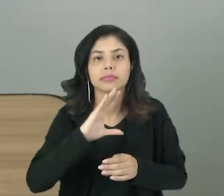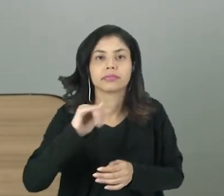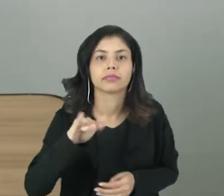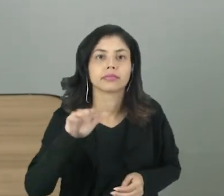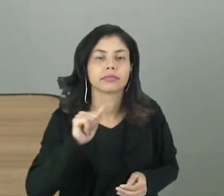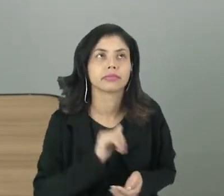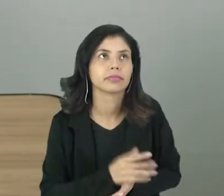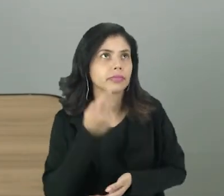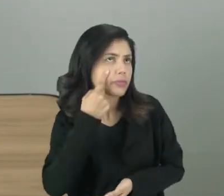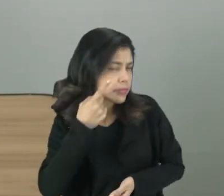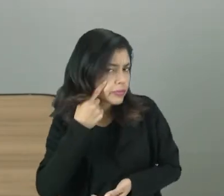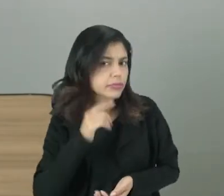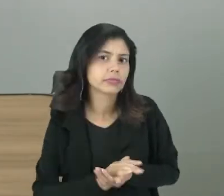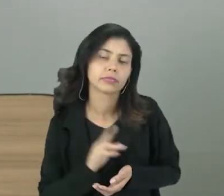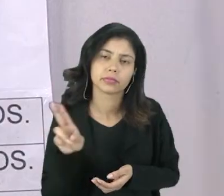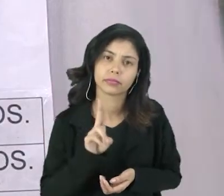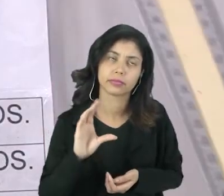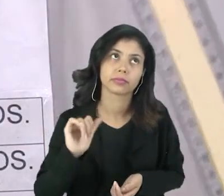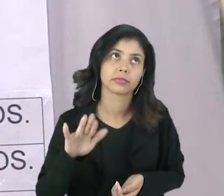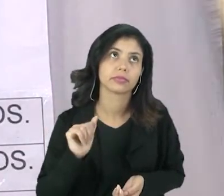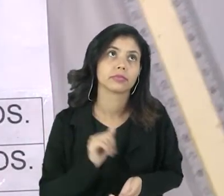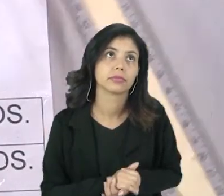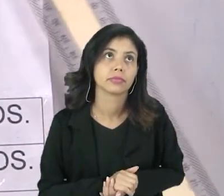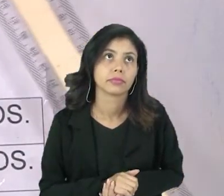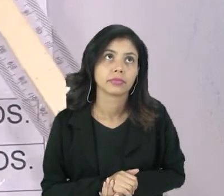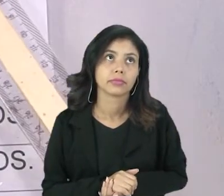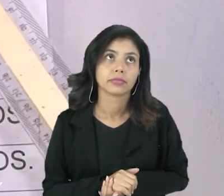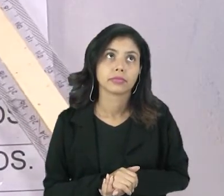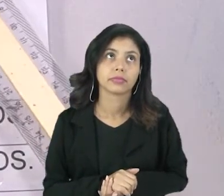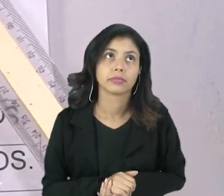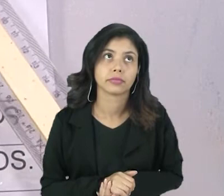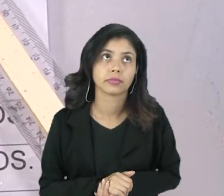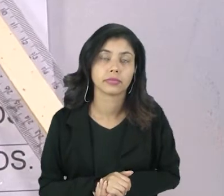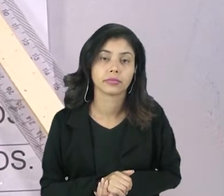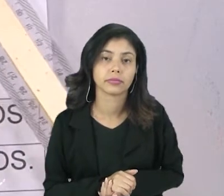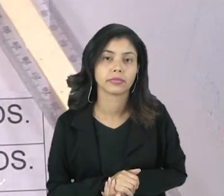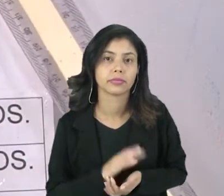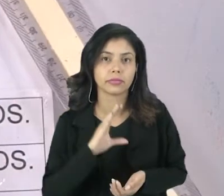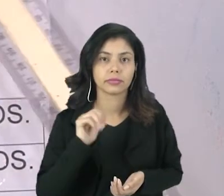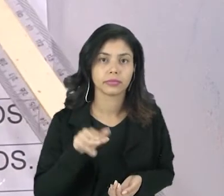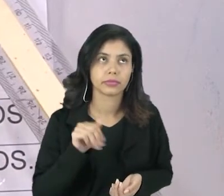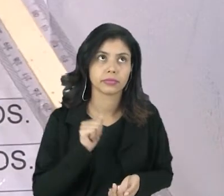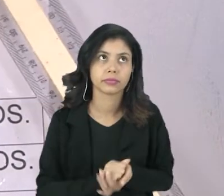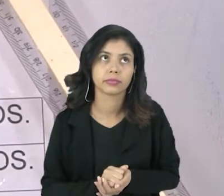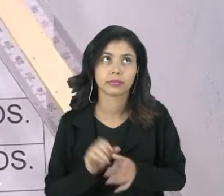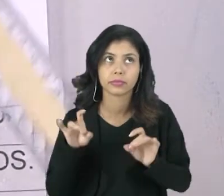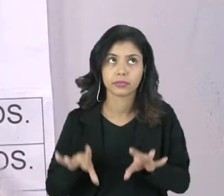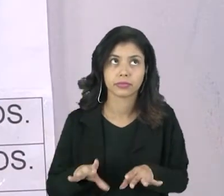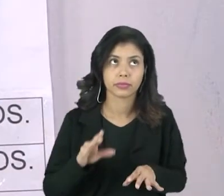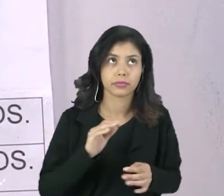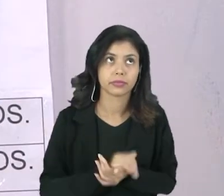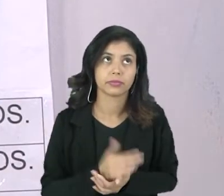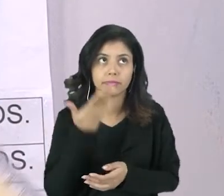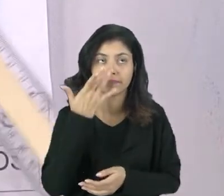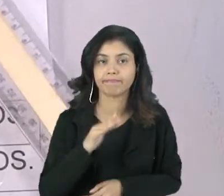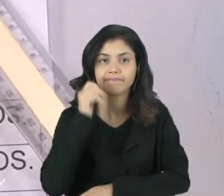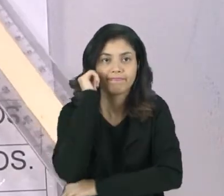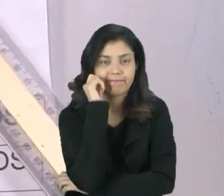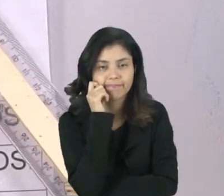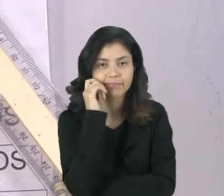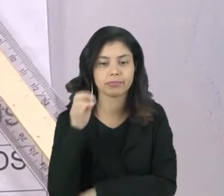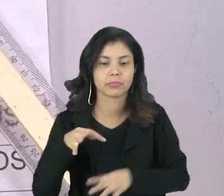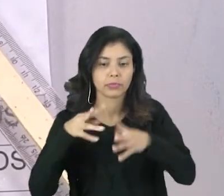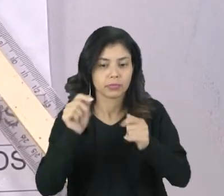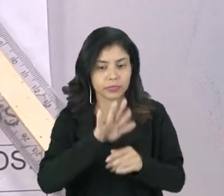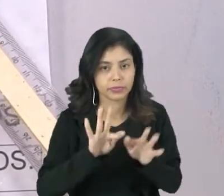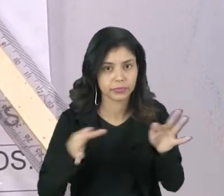cama vamos ver o nome cama olha aqui ó a cama última palavra e crianças